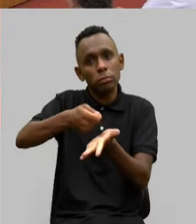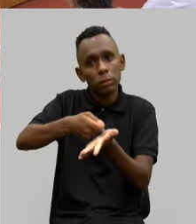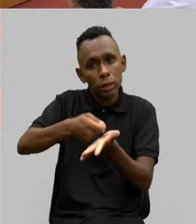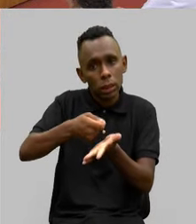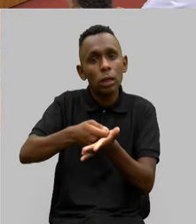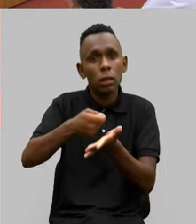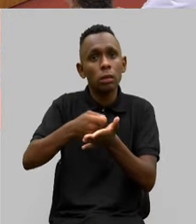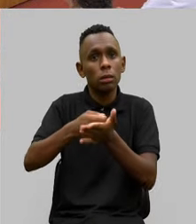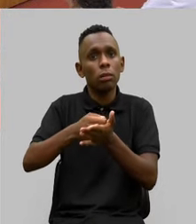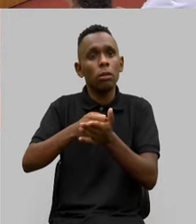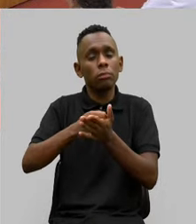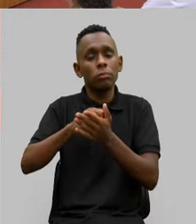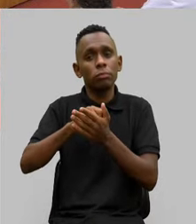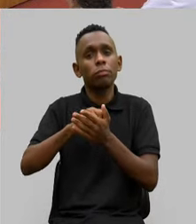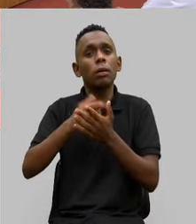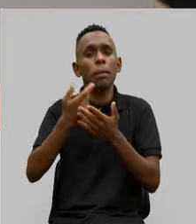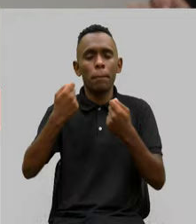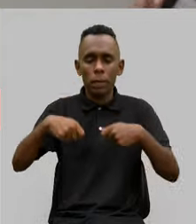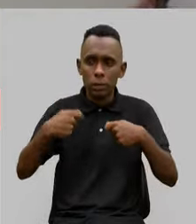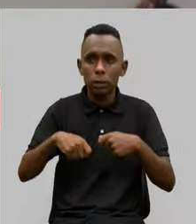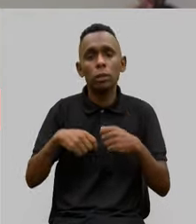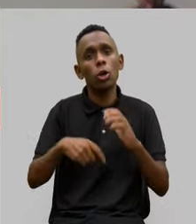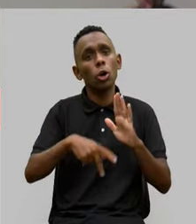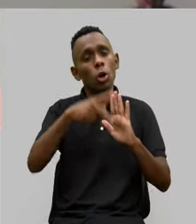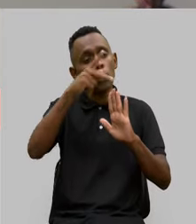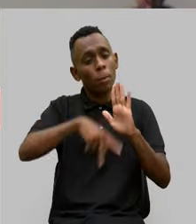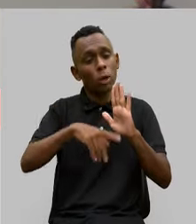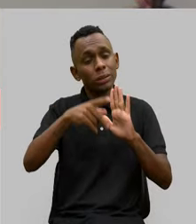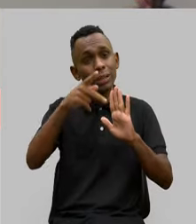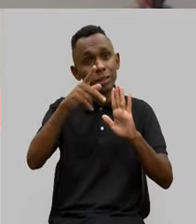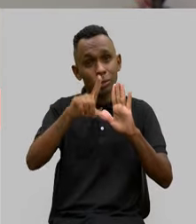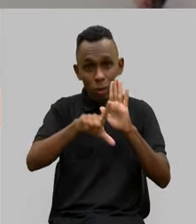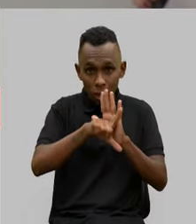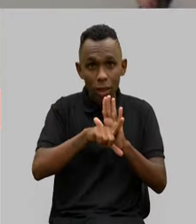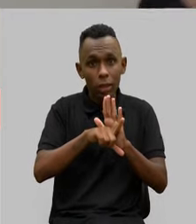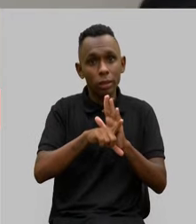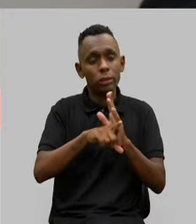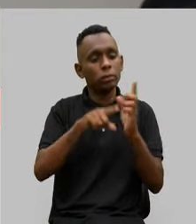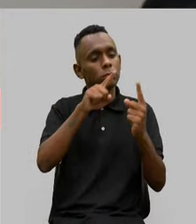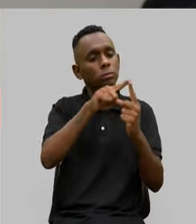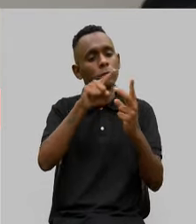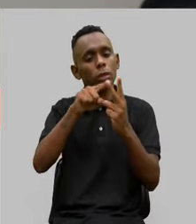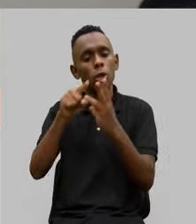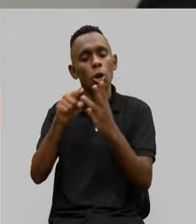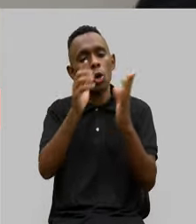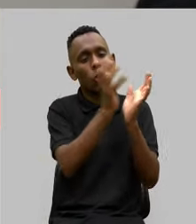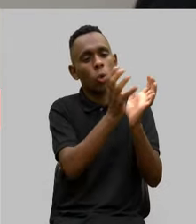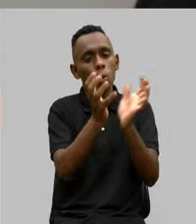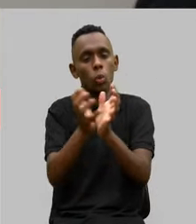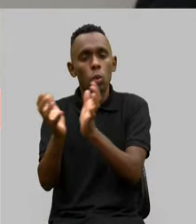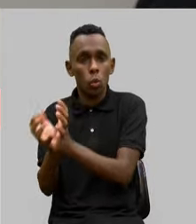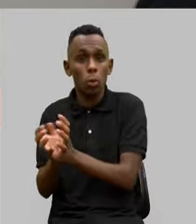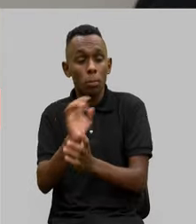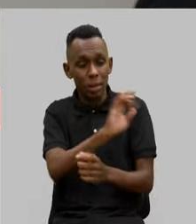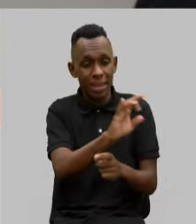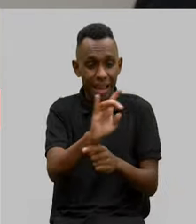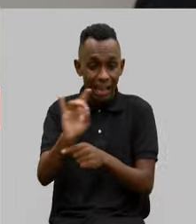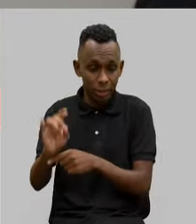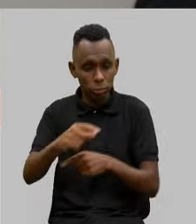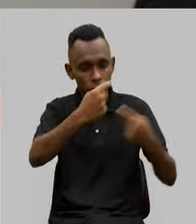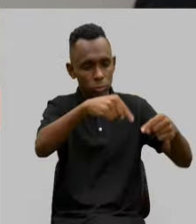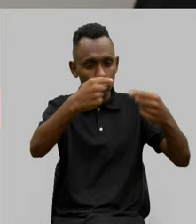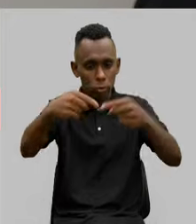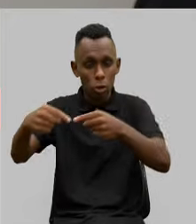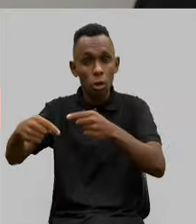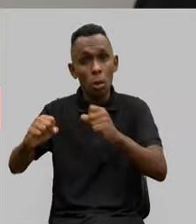para dentro pelas suas pautas né o projeto ele vai tramitar em três comissões e em cada uma dessas comissões pode sair